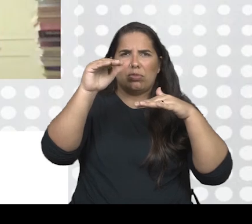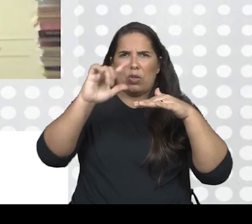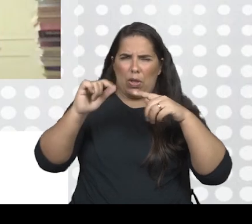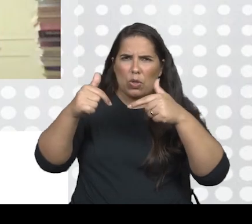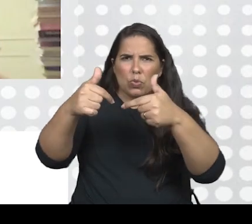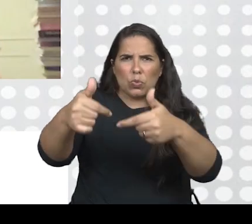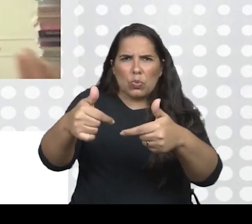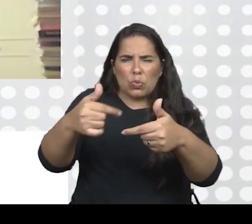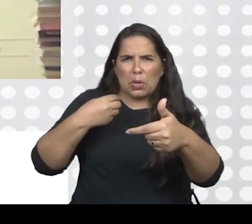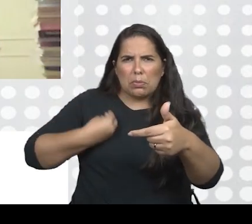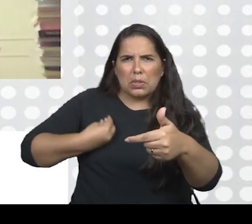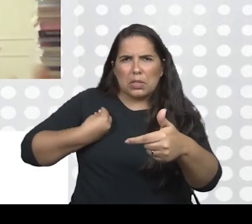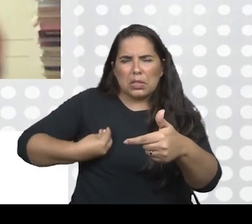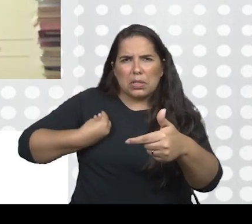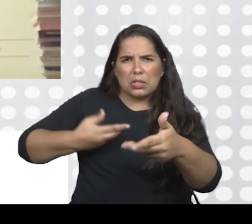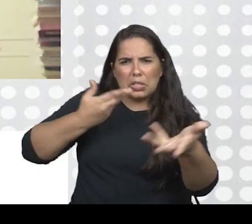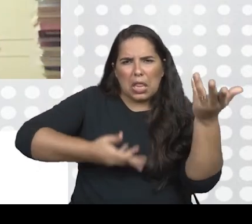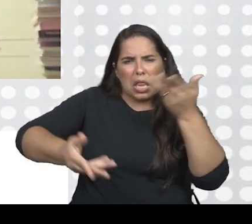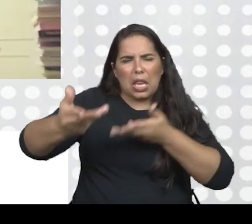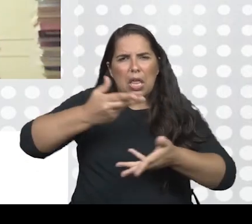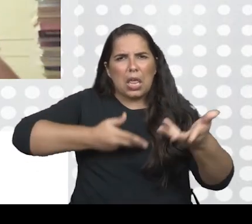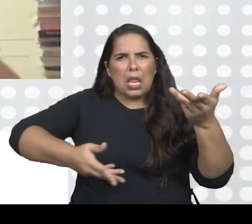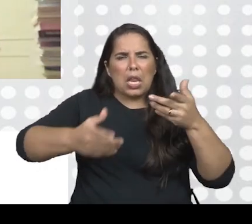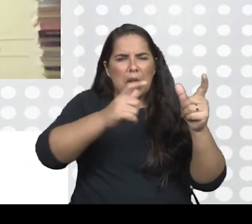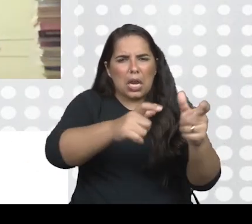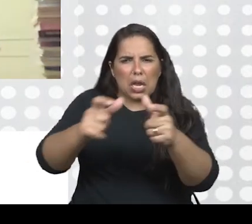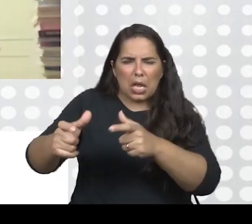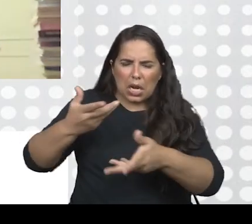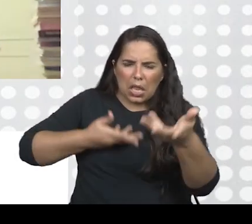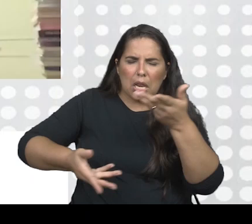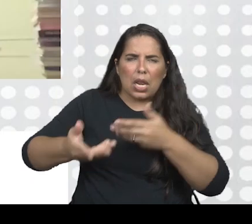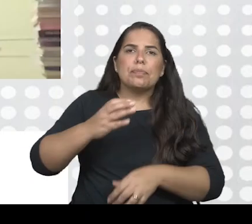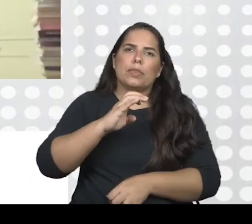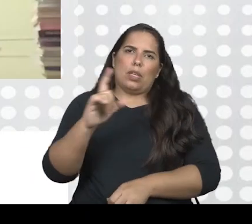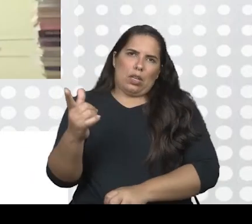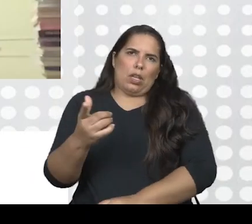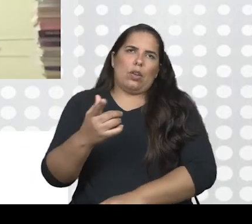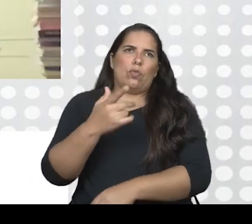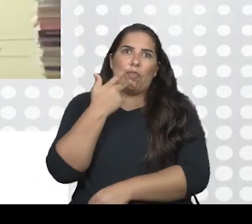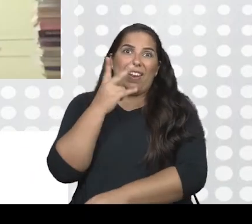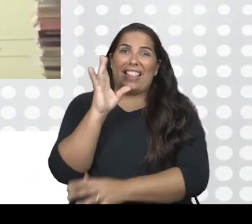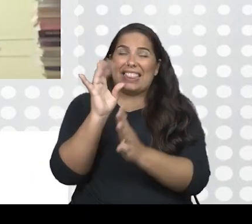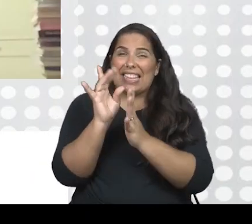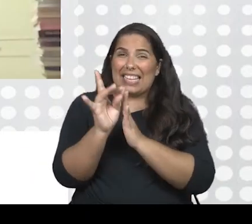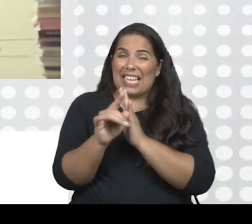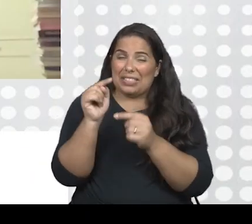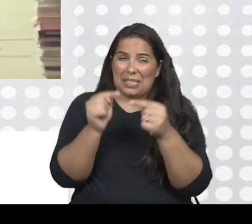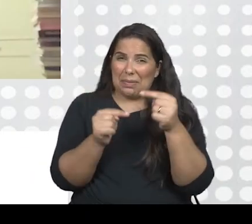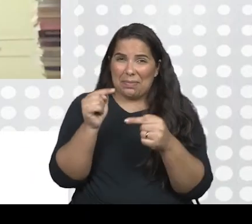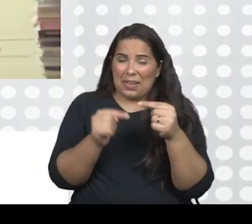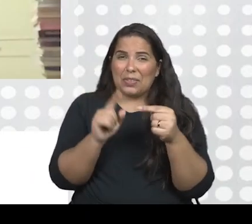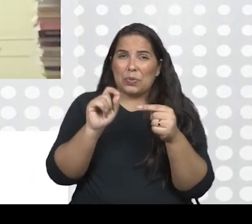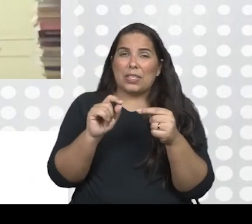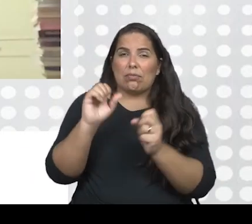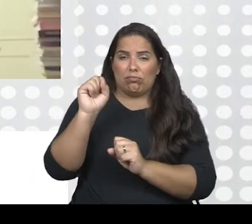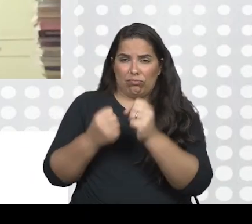atua de maneira colaborativa e intersetorial com os outros agentes. Claro que eu nem vou entrar aqui no debate